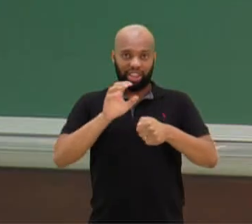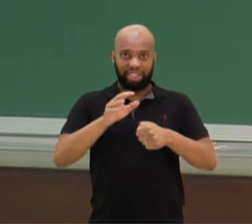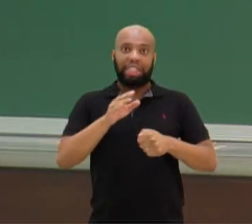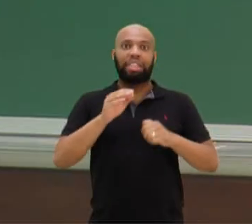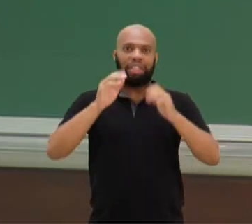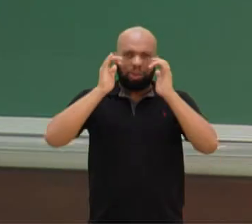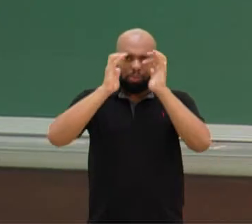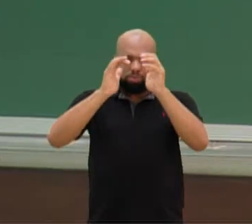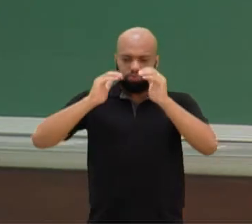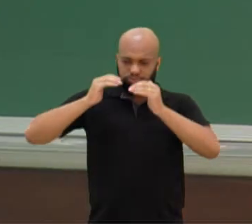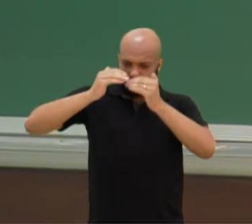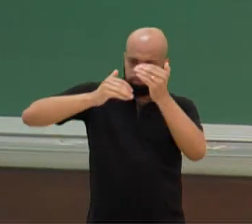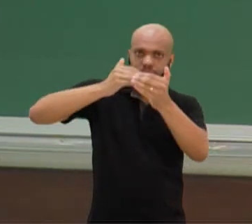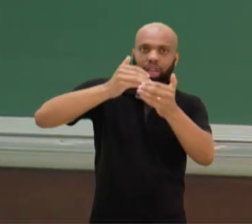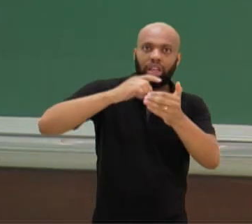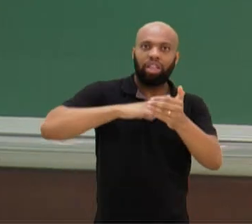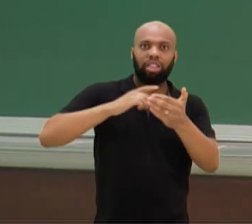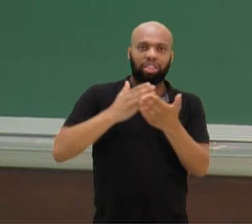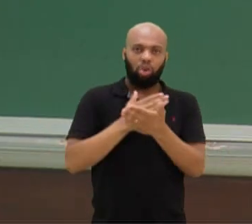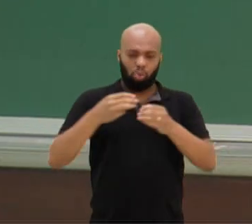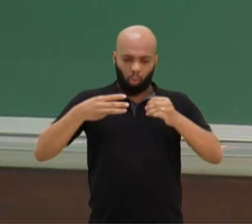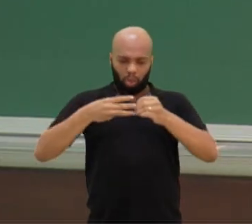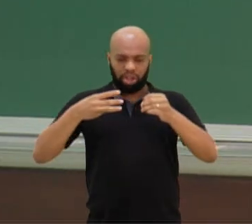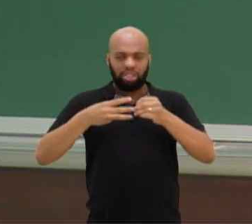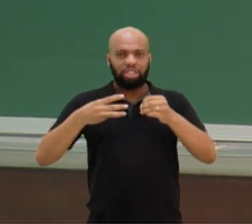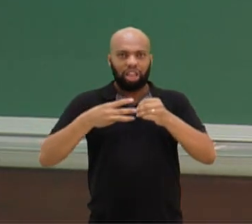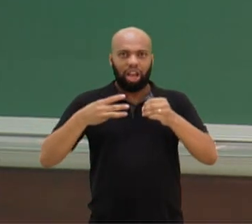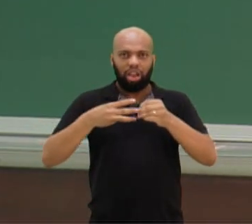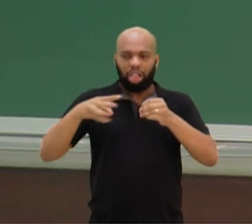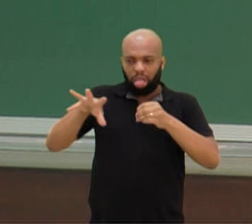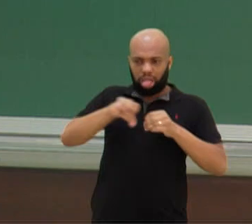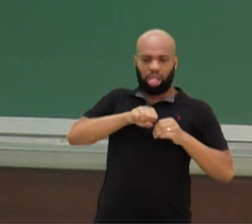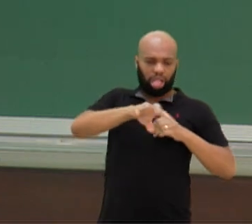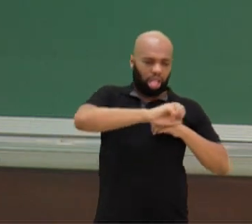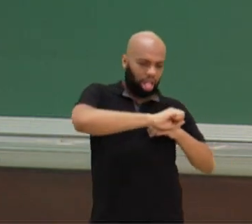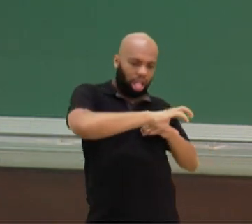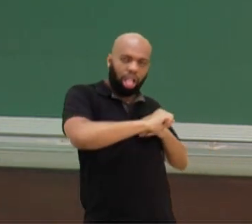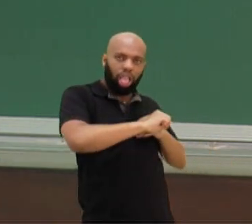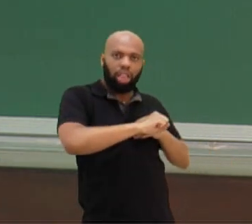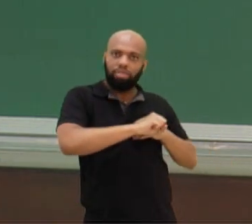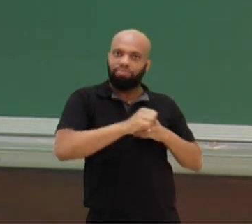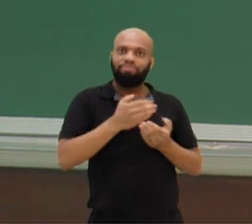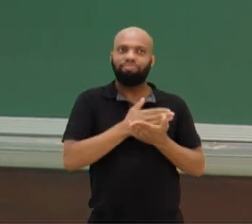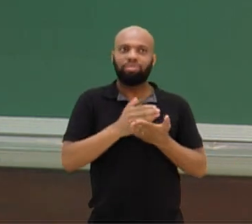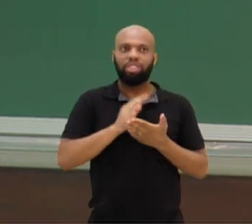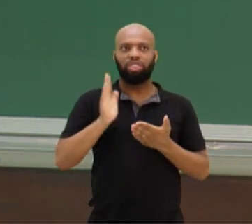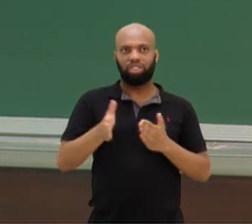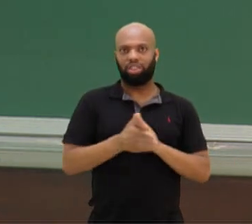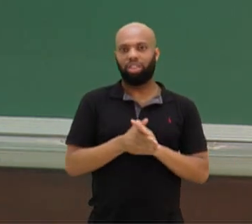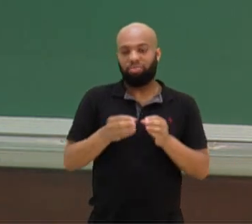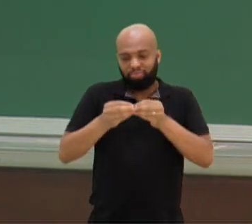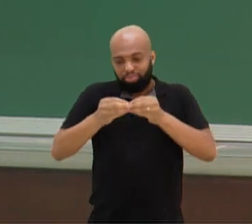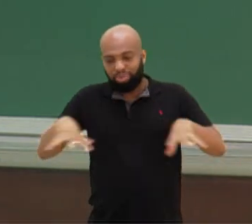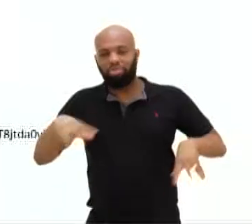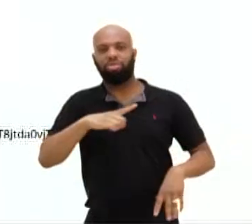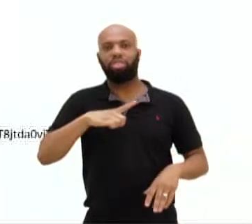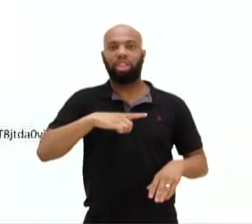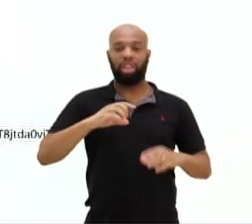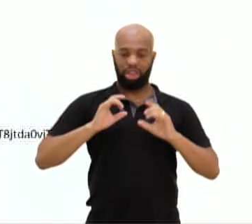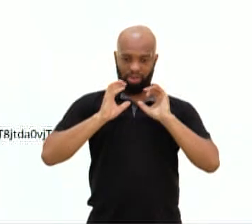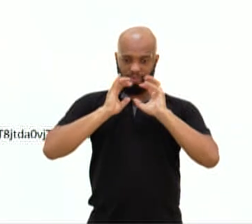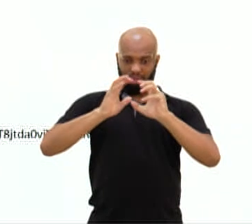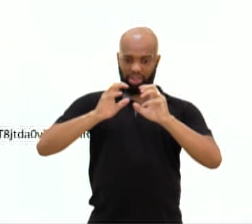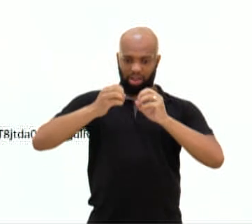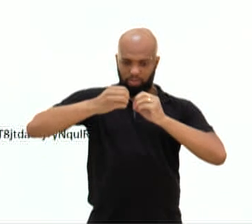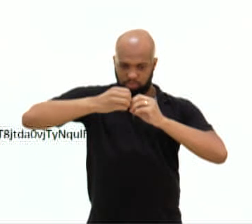a se desenvolver, muitas células nem migram para formar o cérebro. As que migram ali, que conseguem, elas são prejudicadas, tem uma inflamação